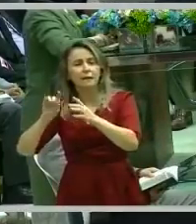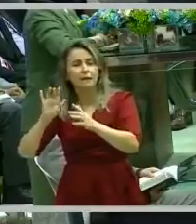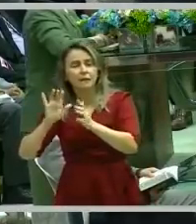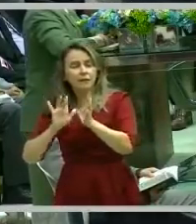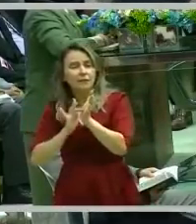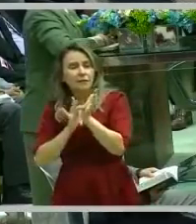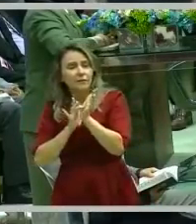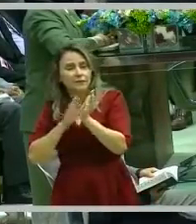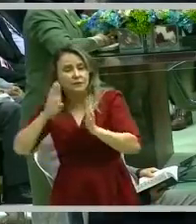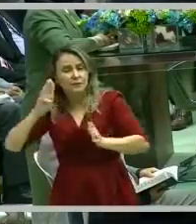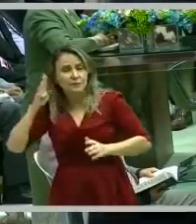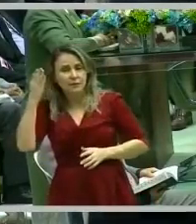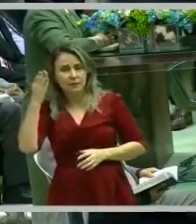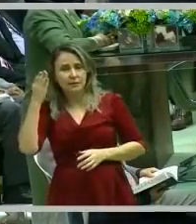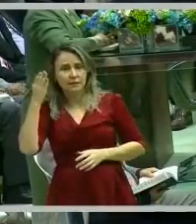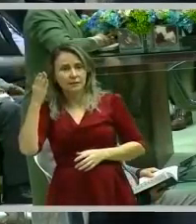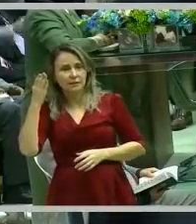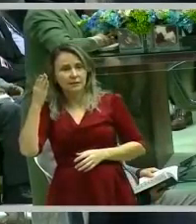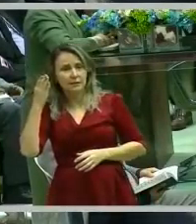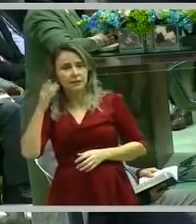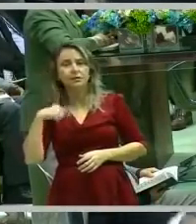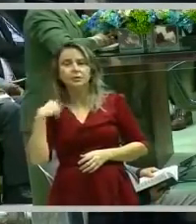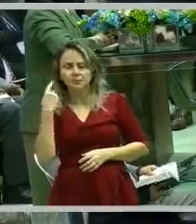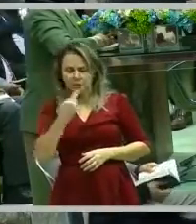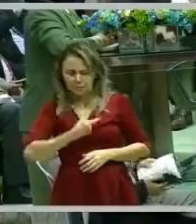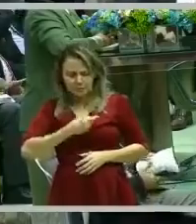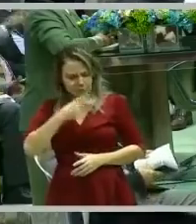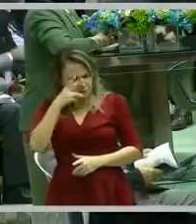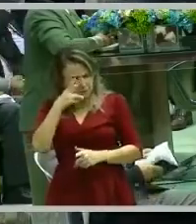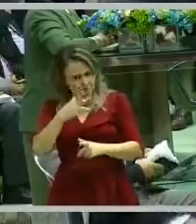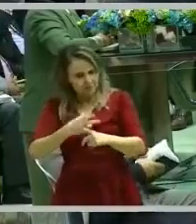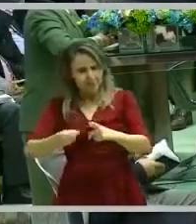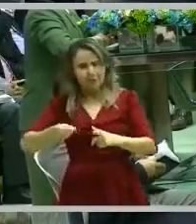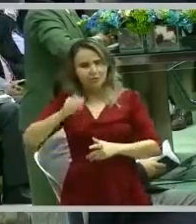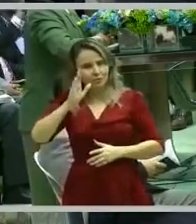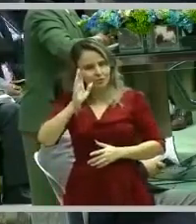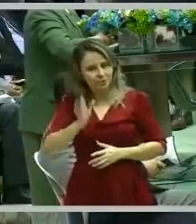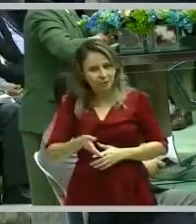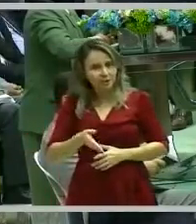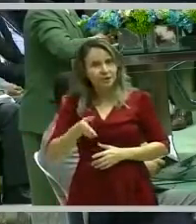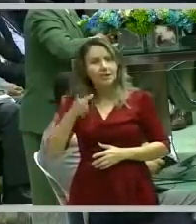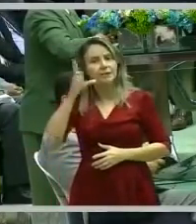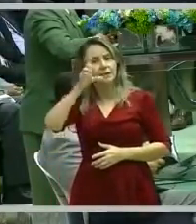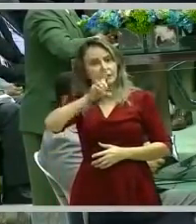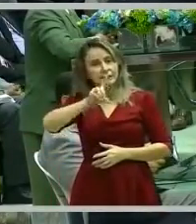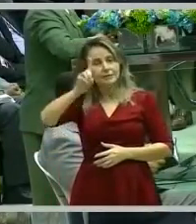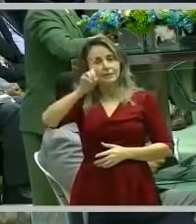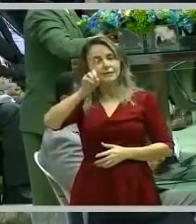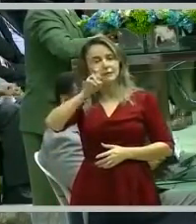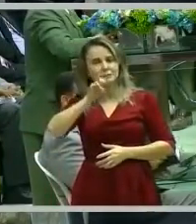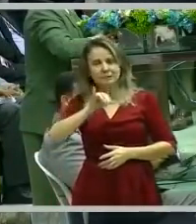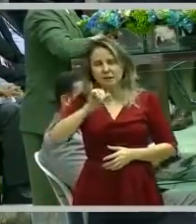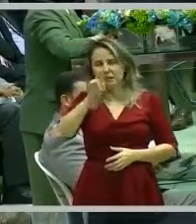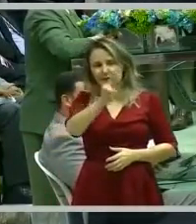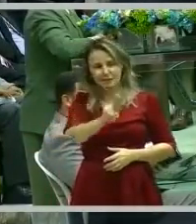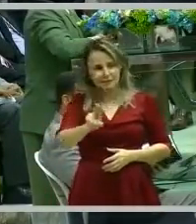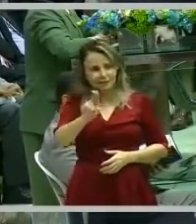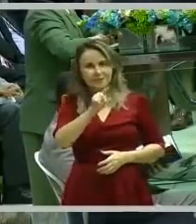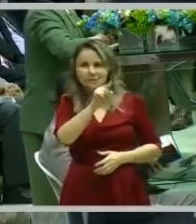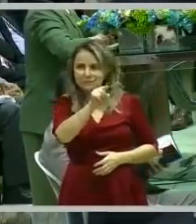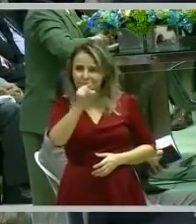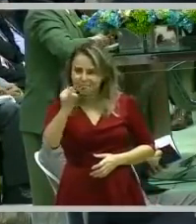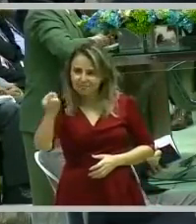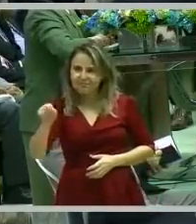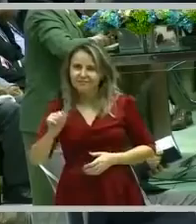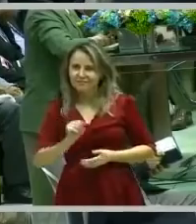Eliabe já está vencido e a vitória é tua. Pelo sangue de Jesus, tu vai ser usado, tu vai ser usada nas mãos do Senhor.